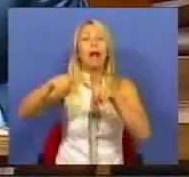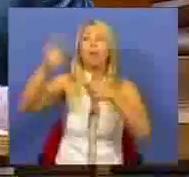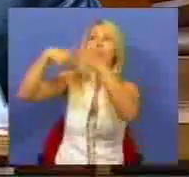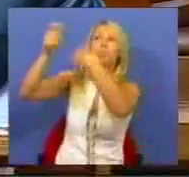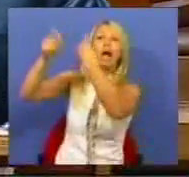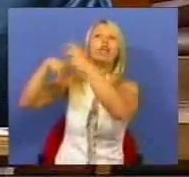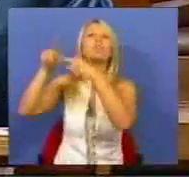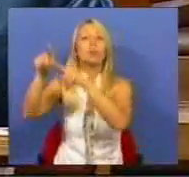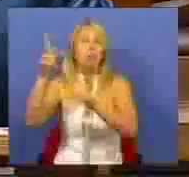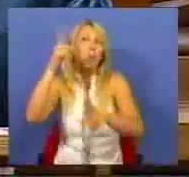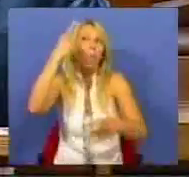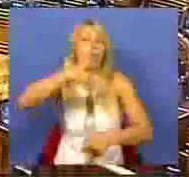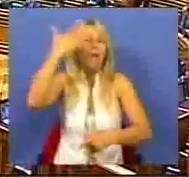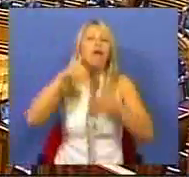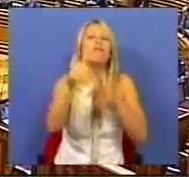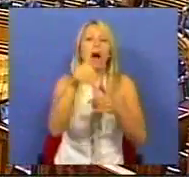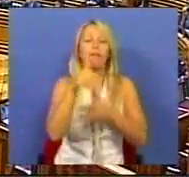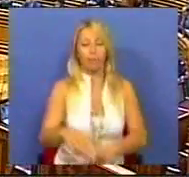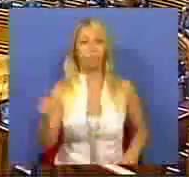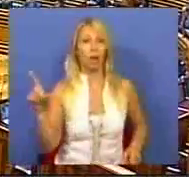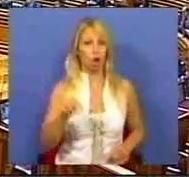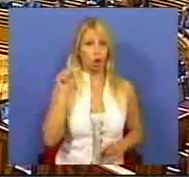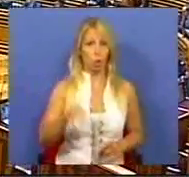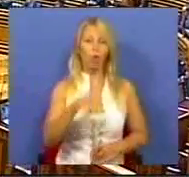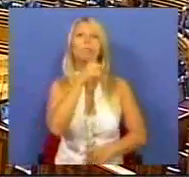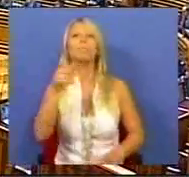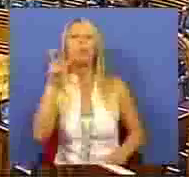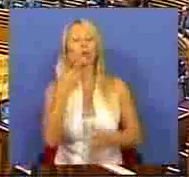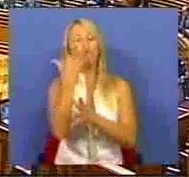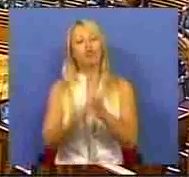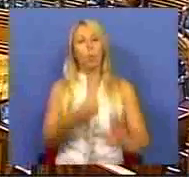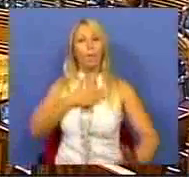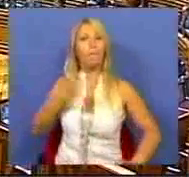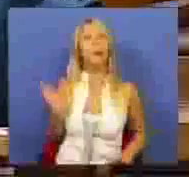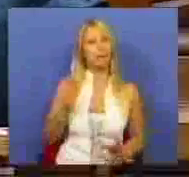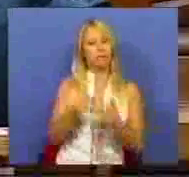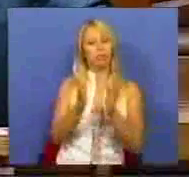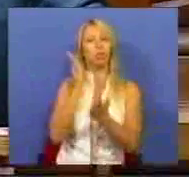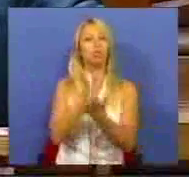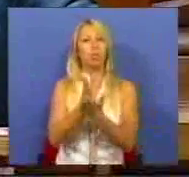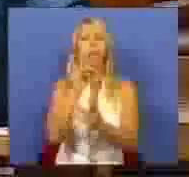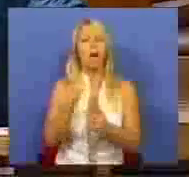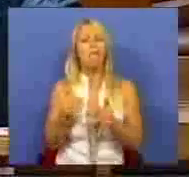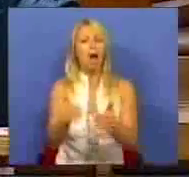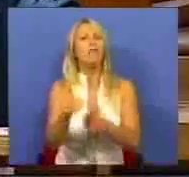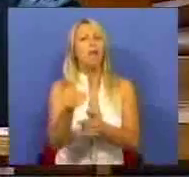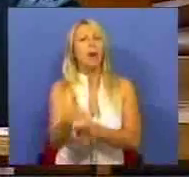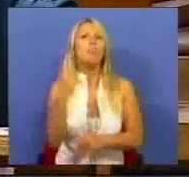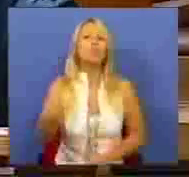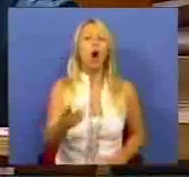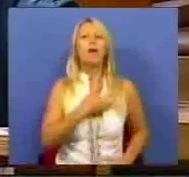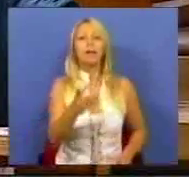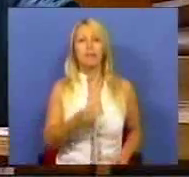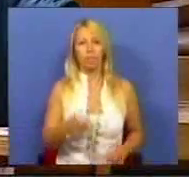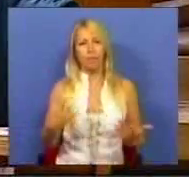junho, prometeu descontos para os estudantes nos espaços sociais, mas só para setembro. Mas os portugueses sabem que há pelo menos uma matéria em